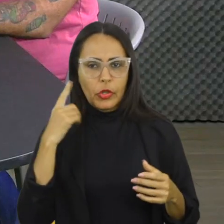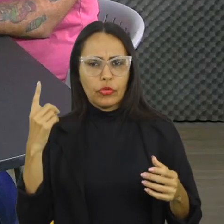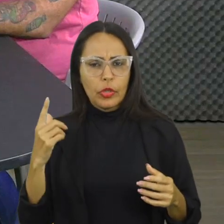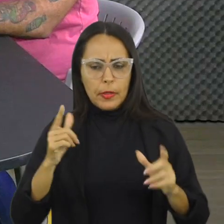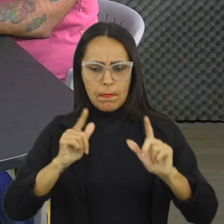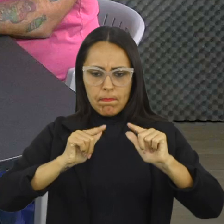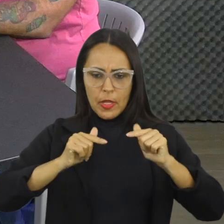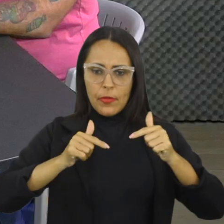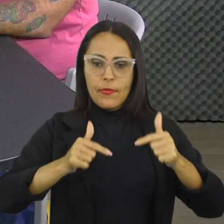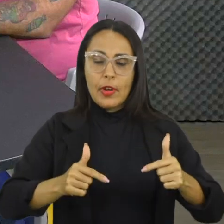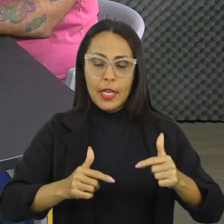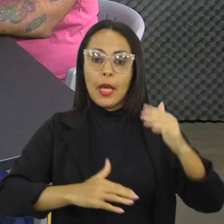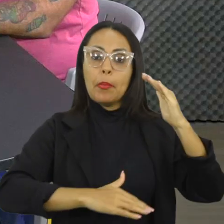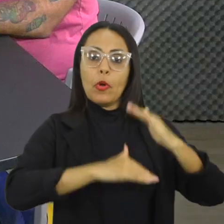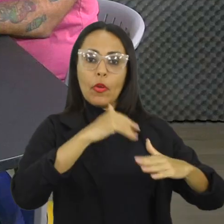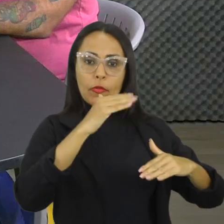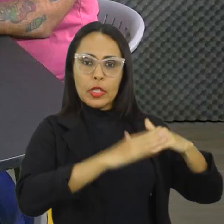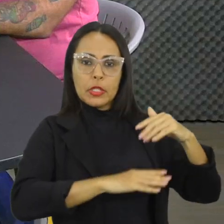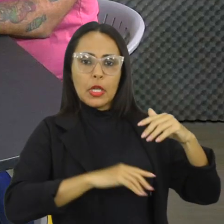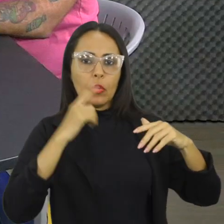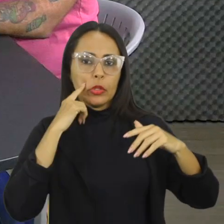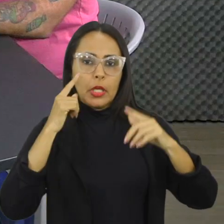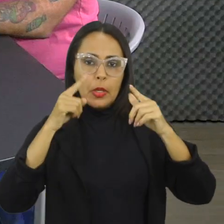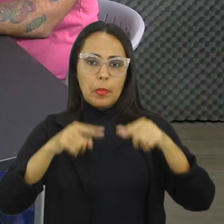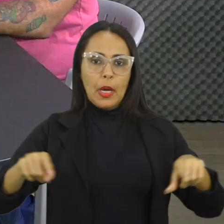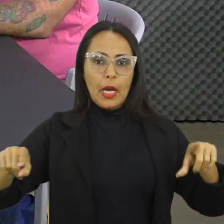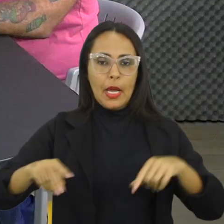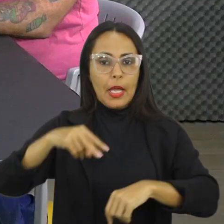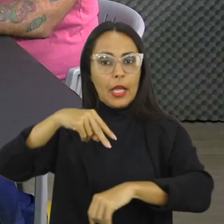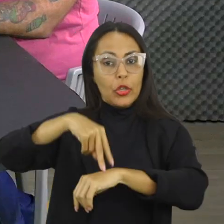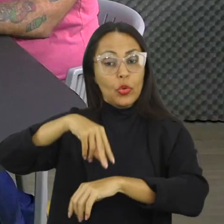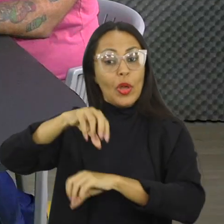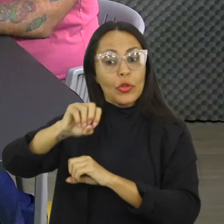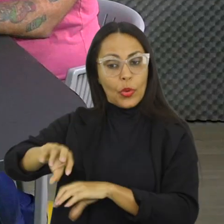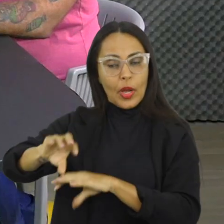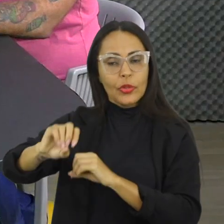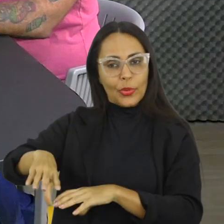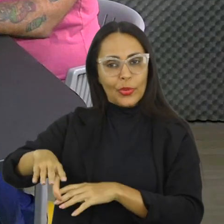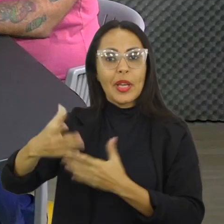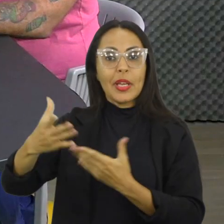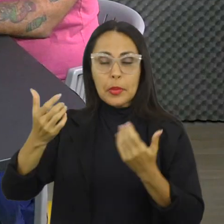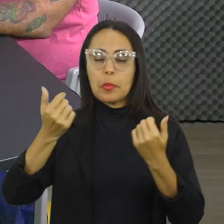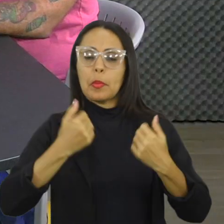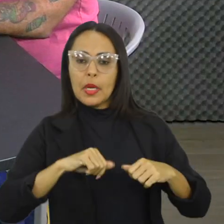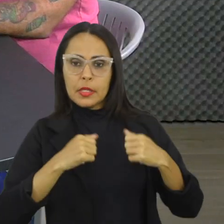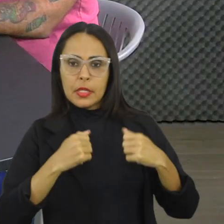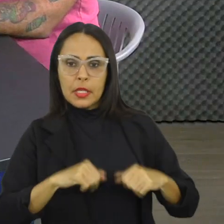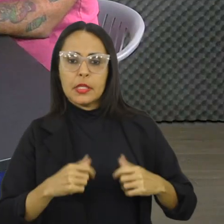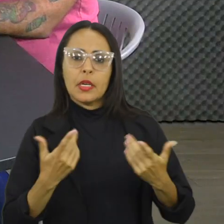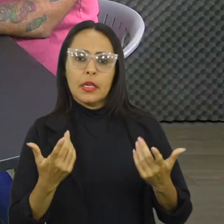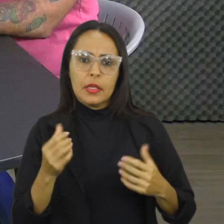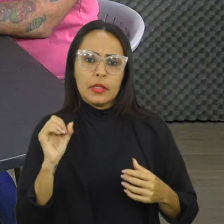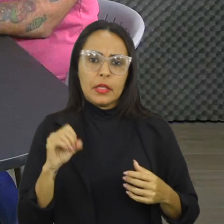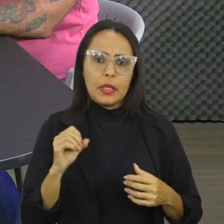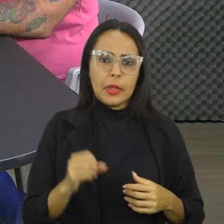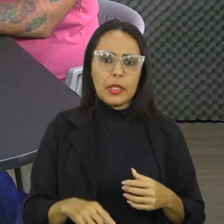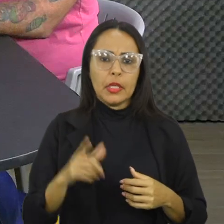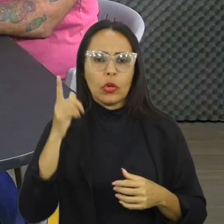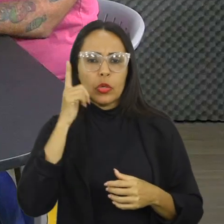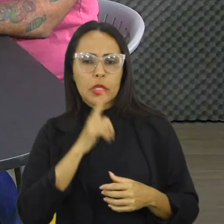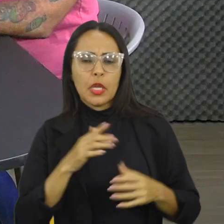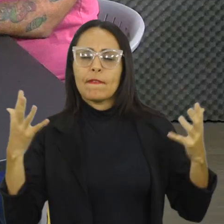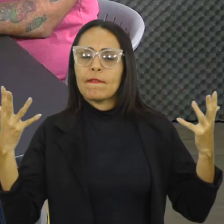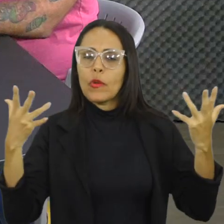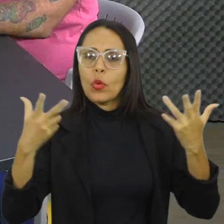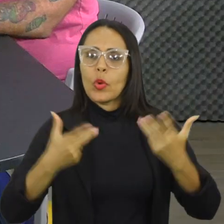encara a profissão de maestro como maestro educador. Ele precisa ser educador, inclusive para que ele consiga fazer